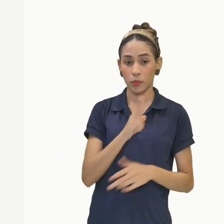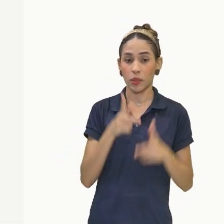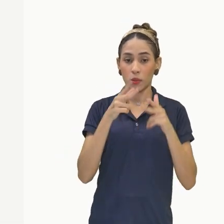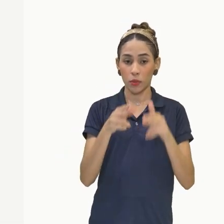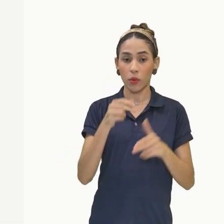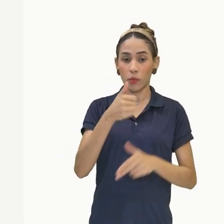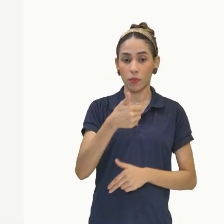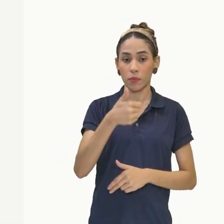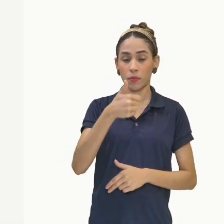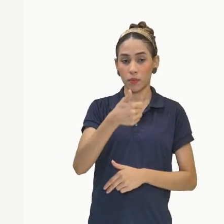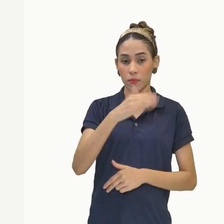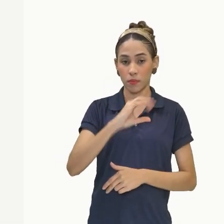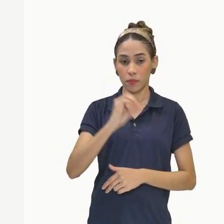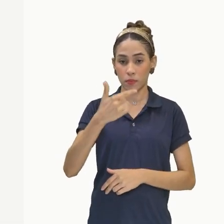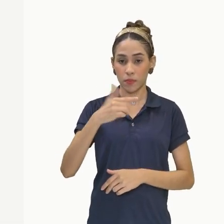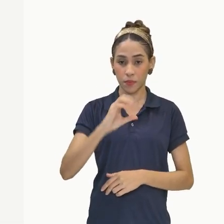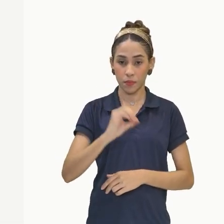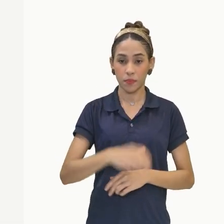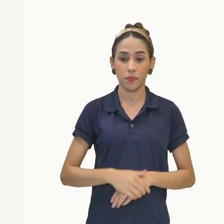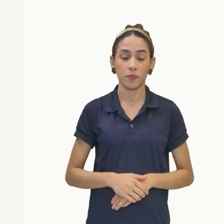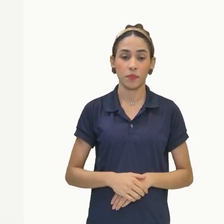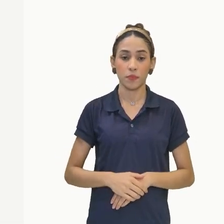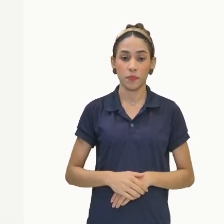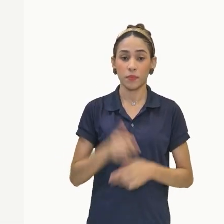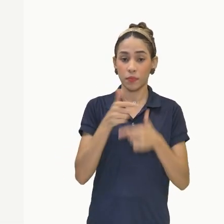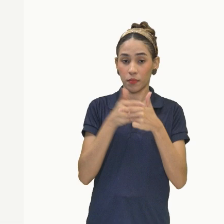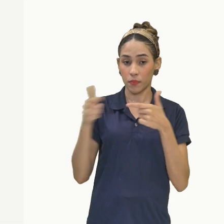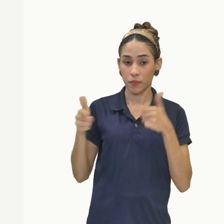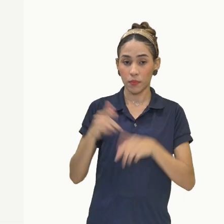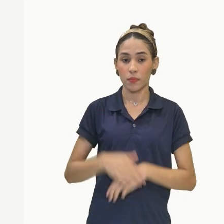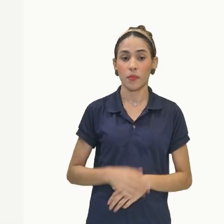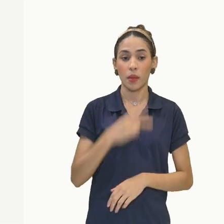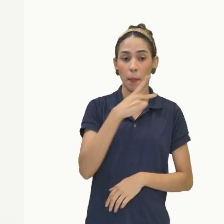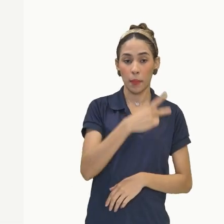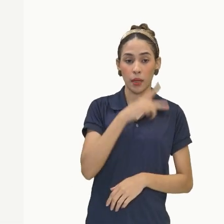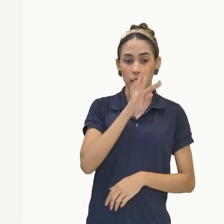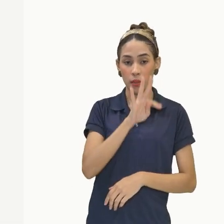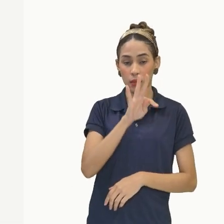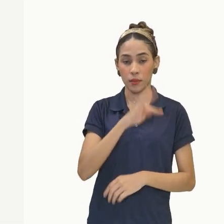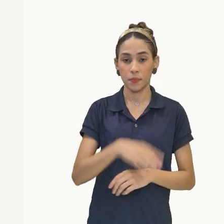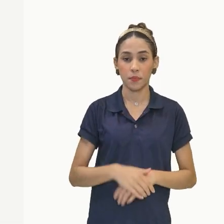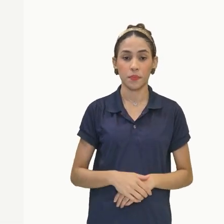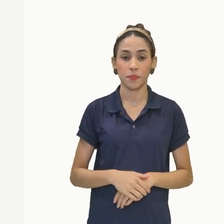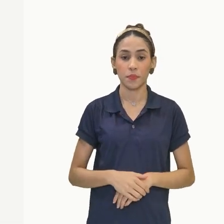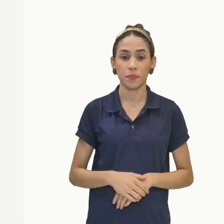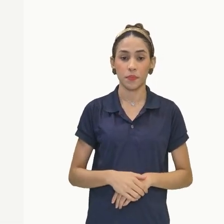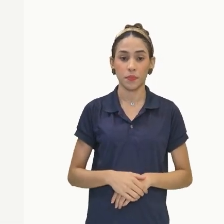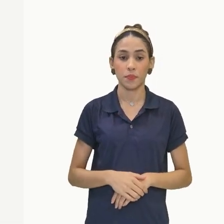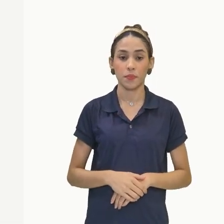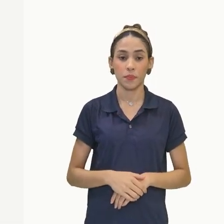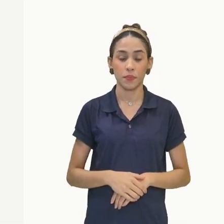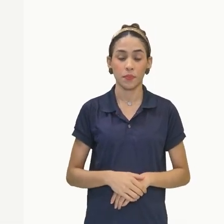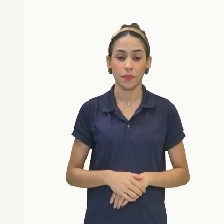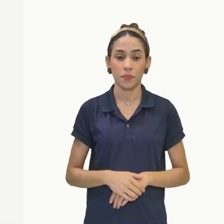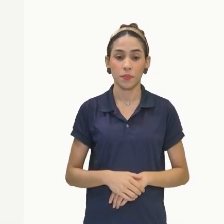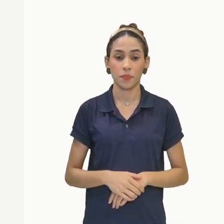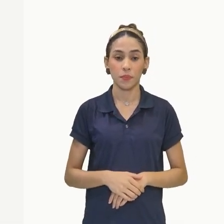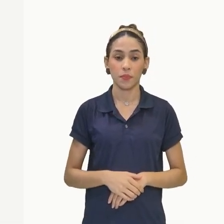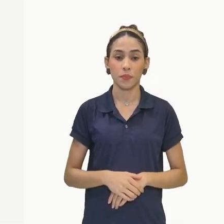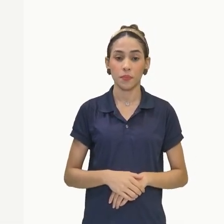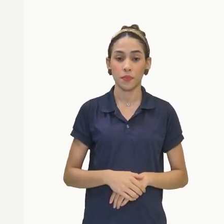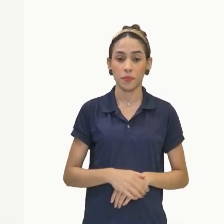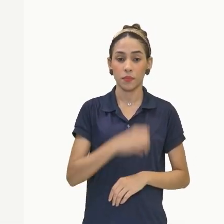1020 watts, dividir pela potência total do motor, que veio informada lá no enunciado, ela é